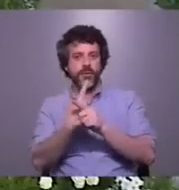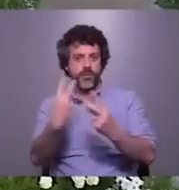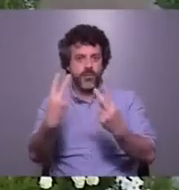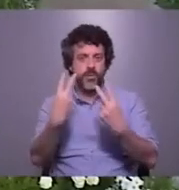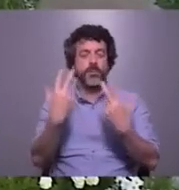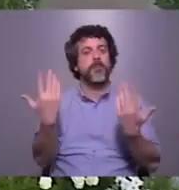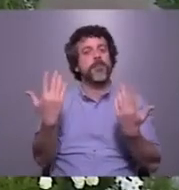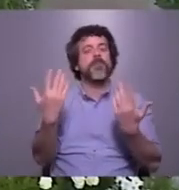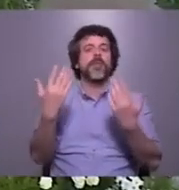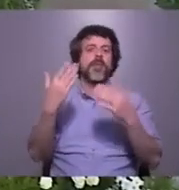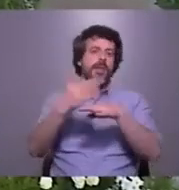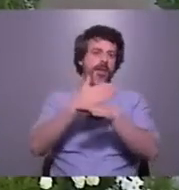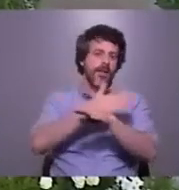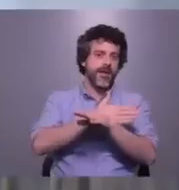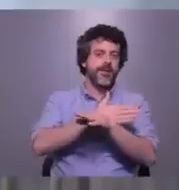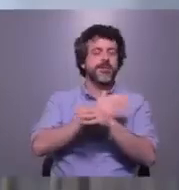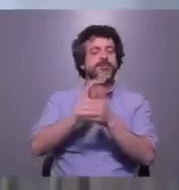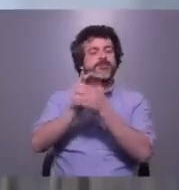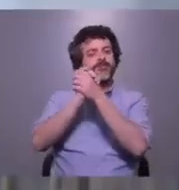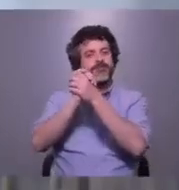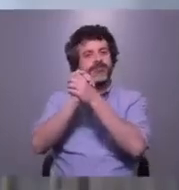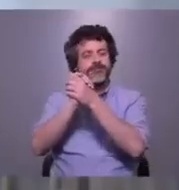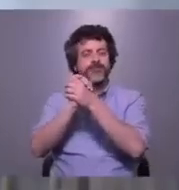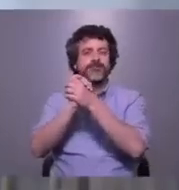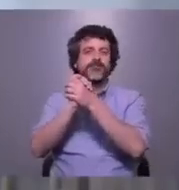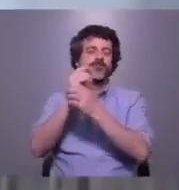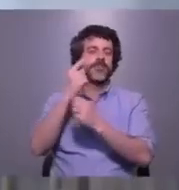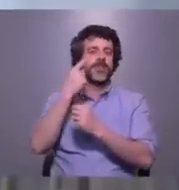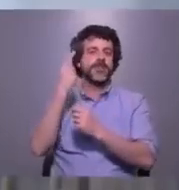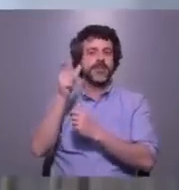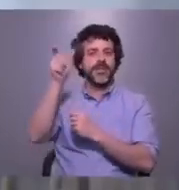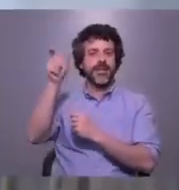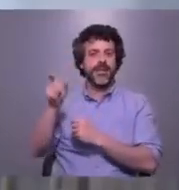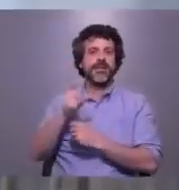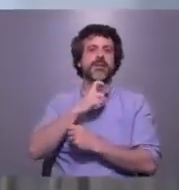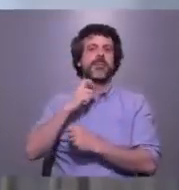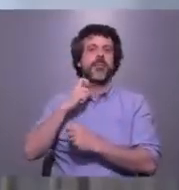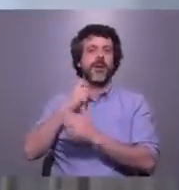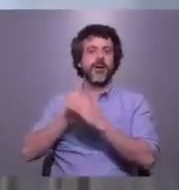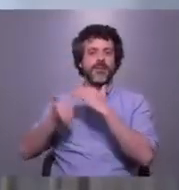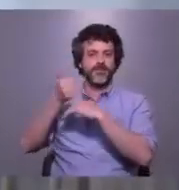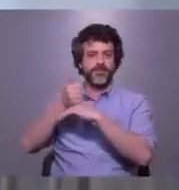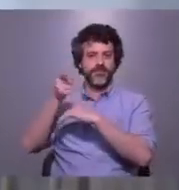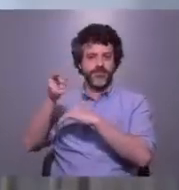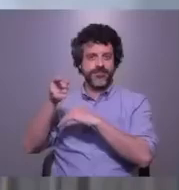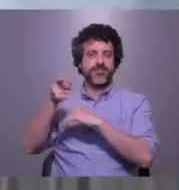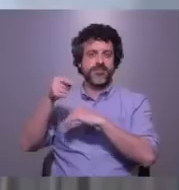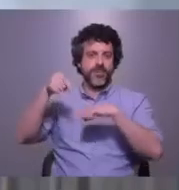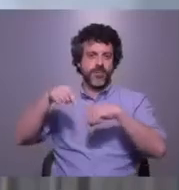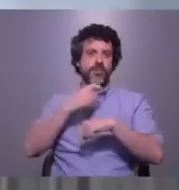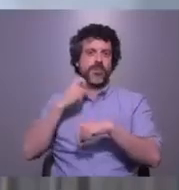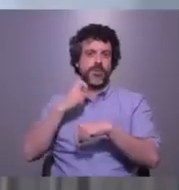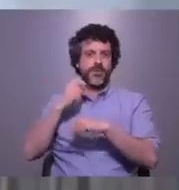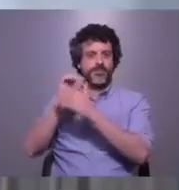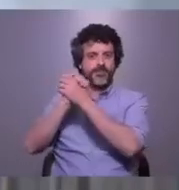por saudar muito especialmente Monsenhor Giovanni Tonucci, que preside a esta celebração, saudar os